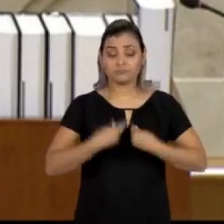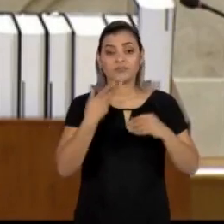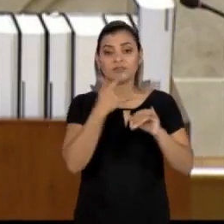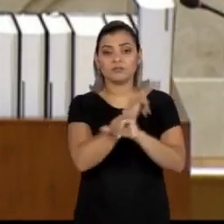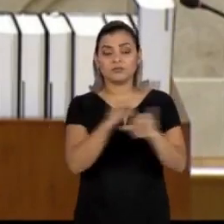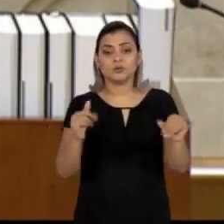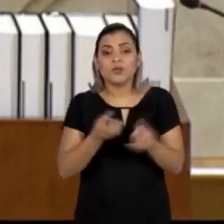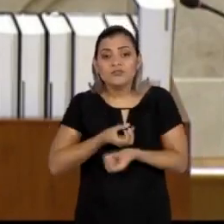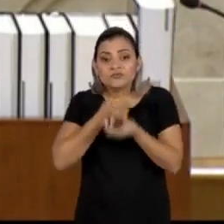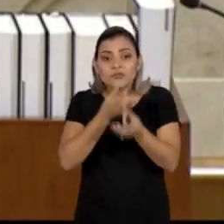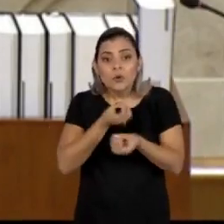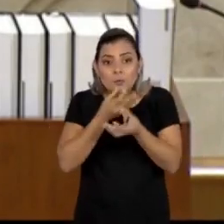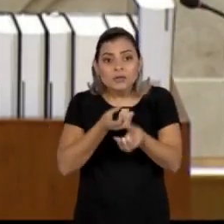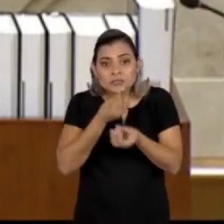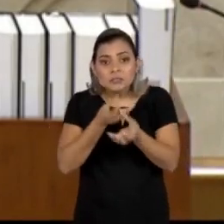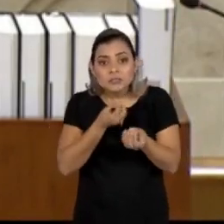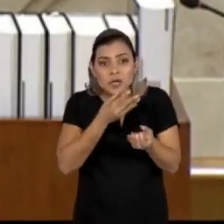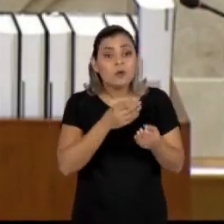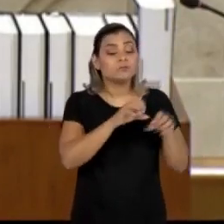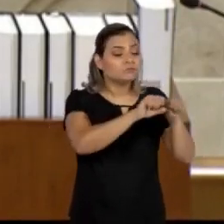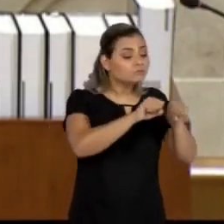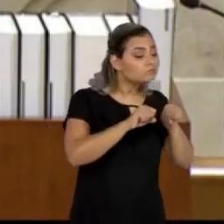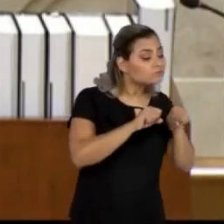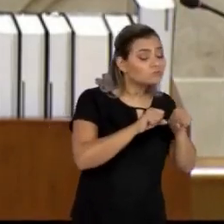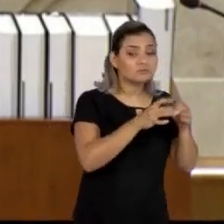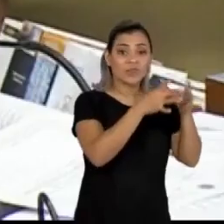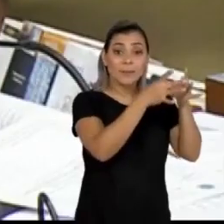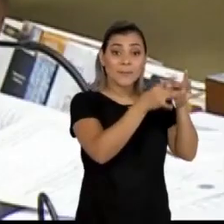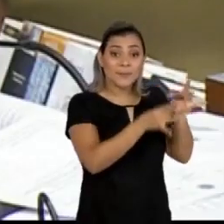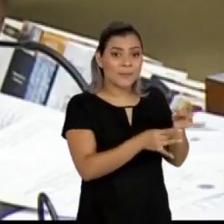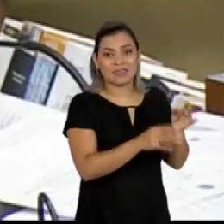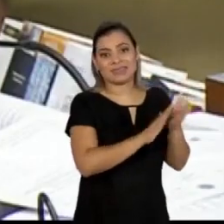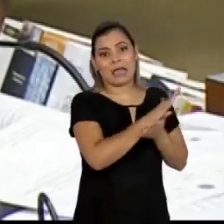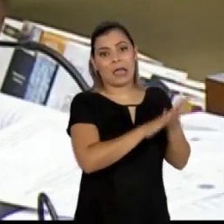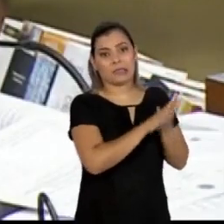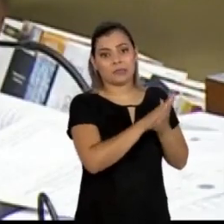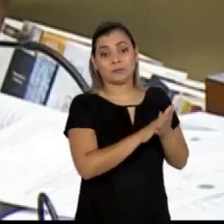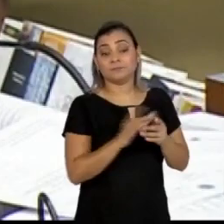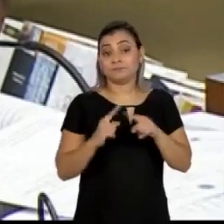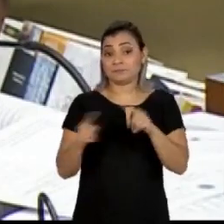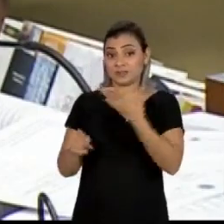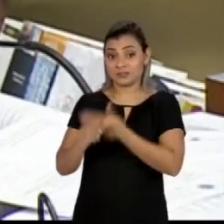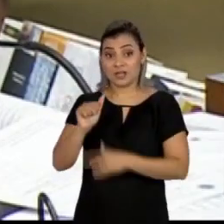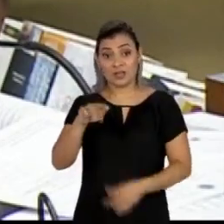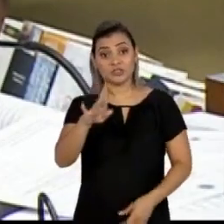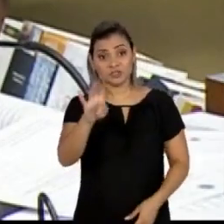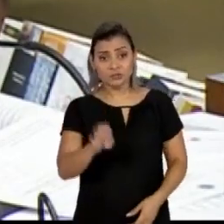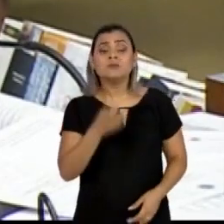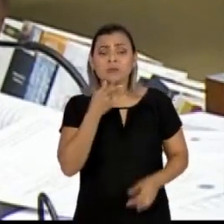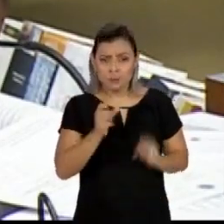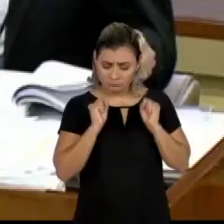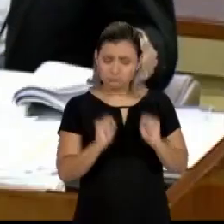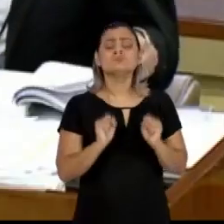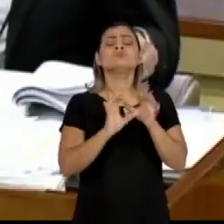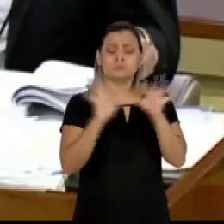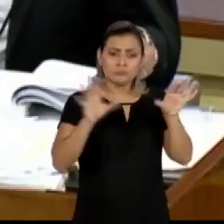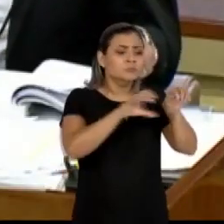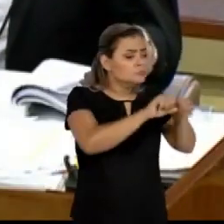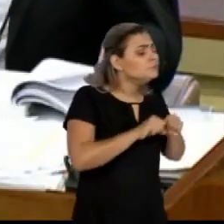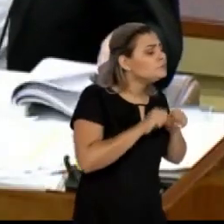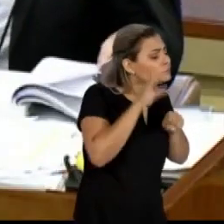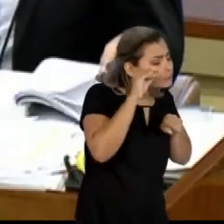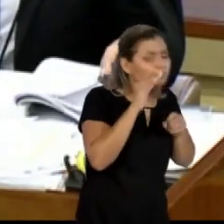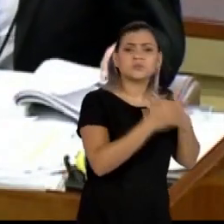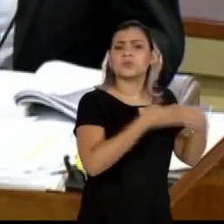de dados sigilosos que precisariam de aval judicial. Já Moraes votou a favor do repasse de qualquer tipo